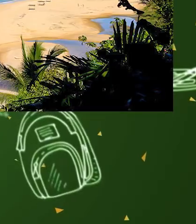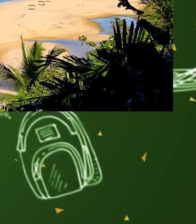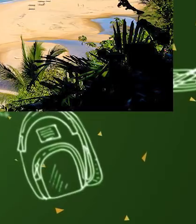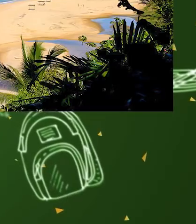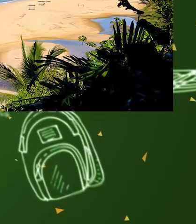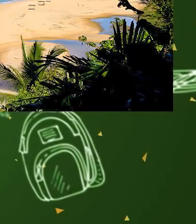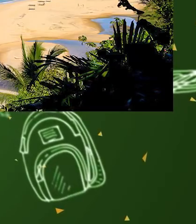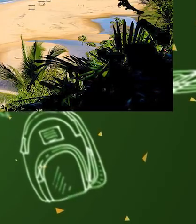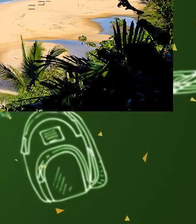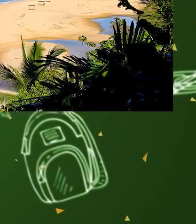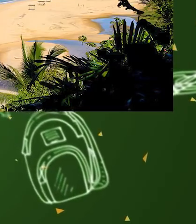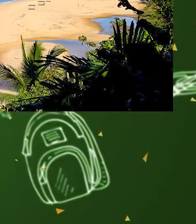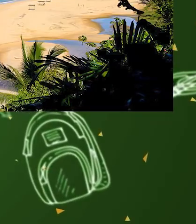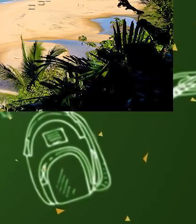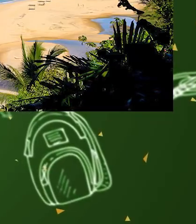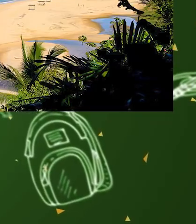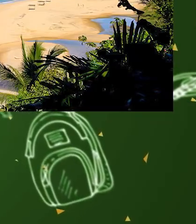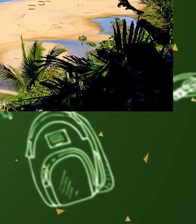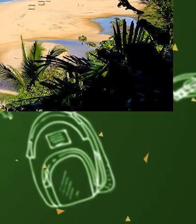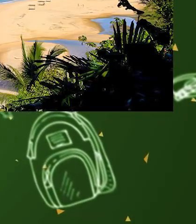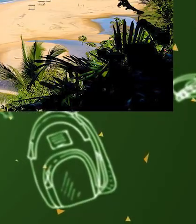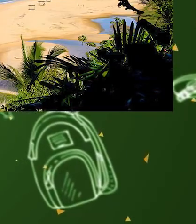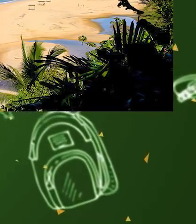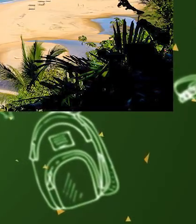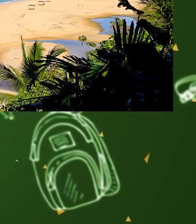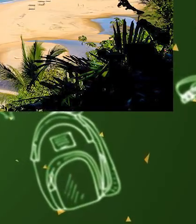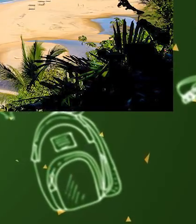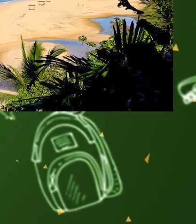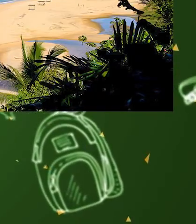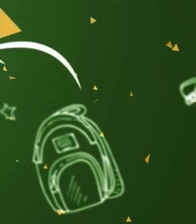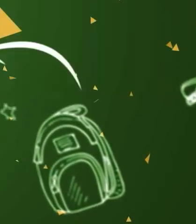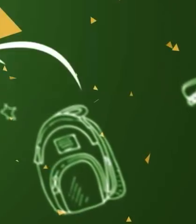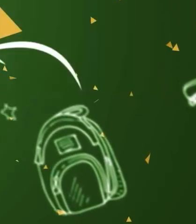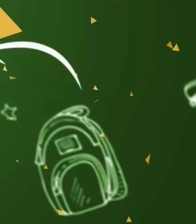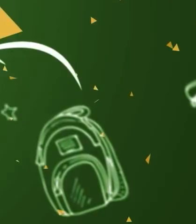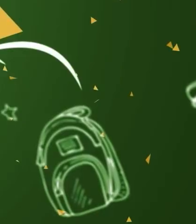praias. Praia. Praia.